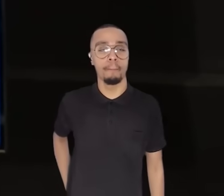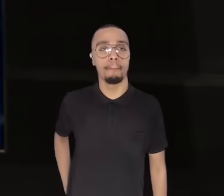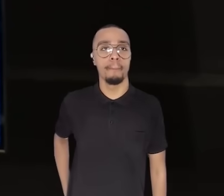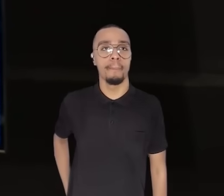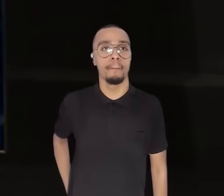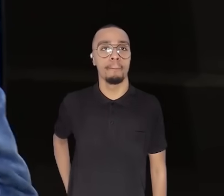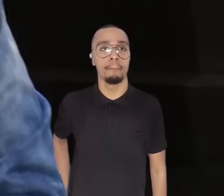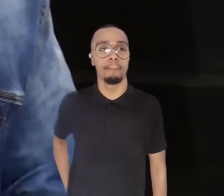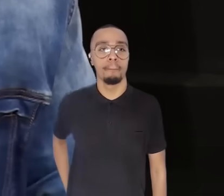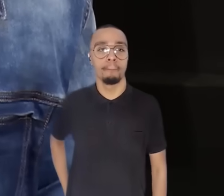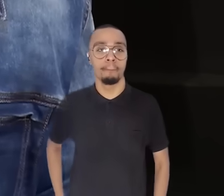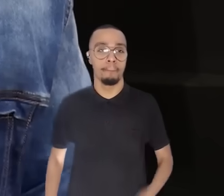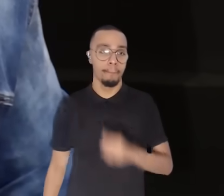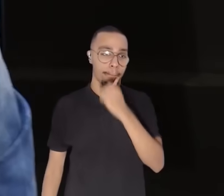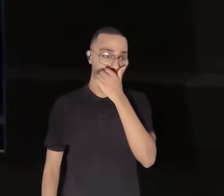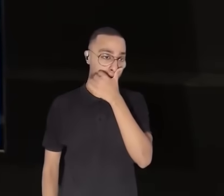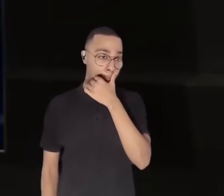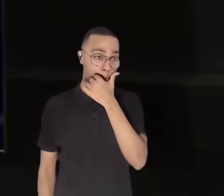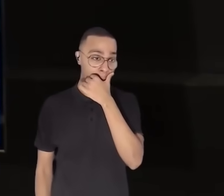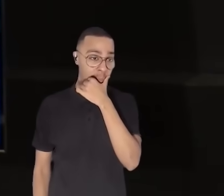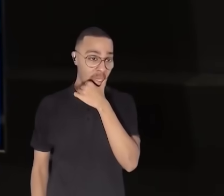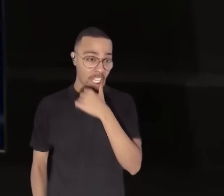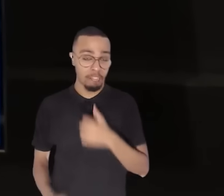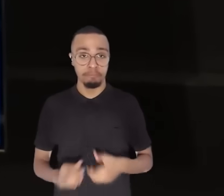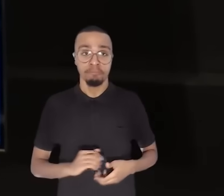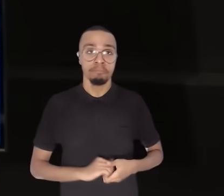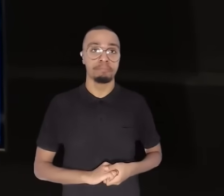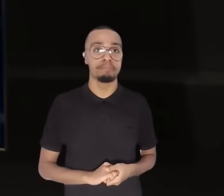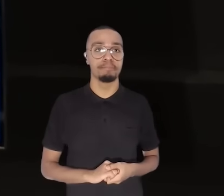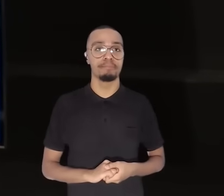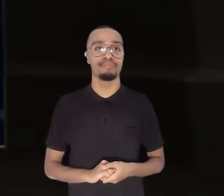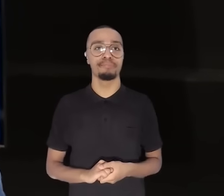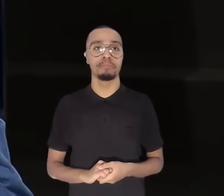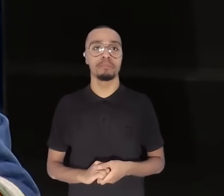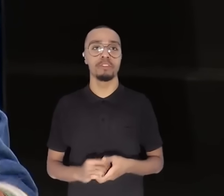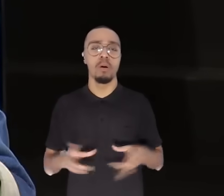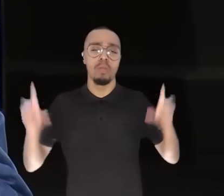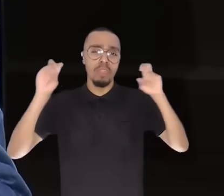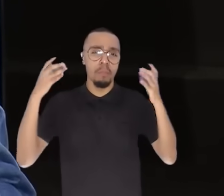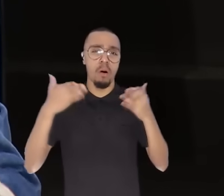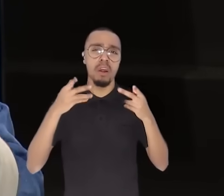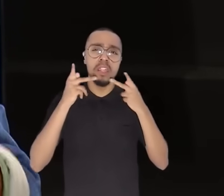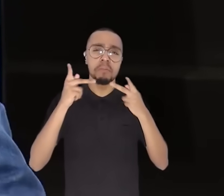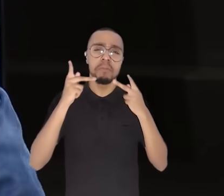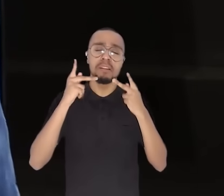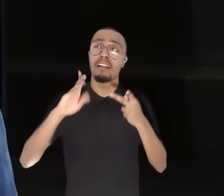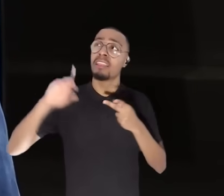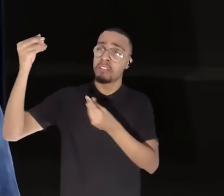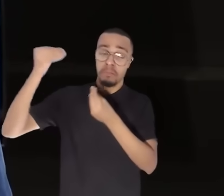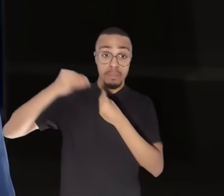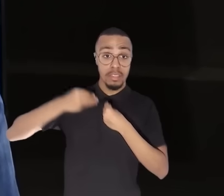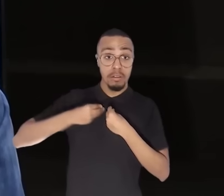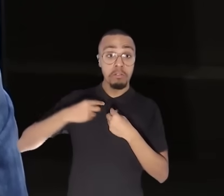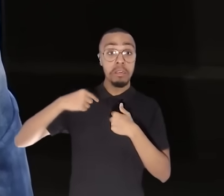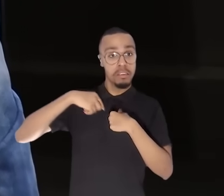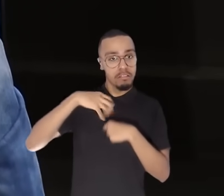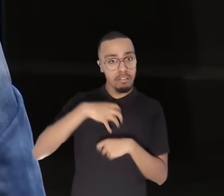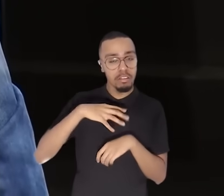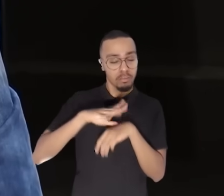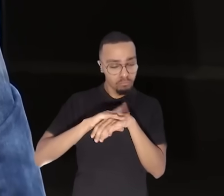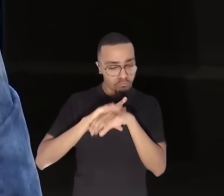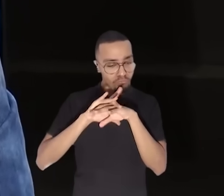Essa palavra me curou quando Deus me deu. Muito daquilo que eu compartilho aqui com